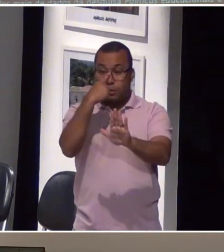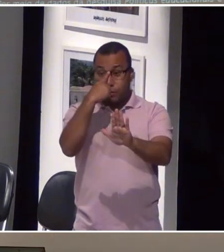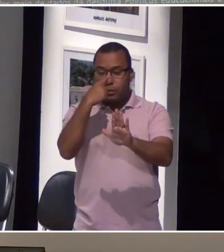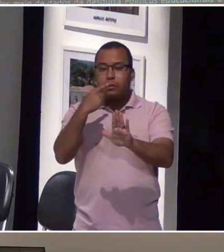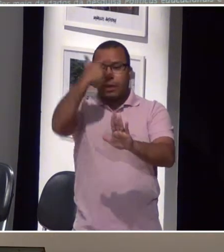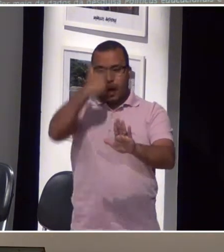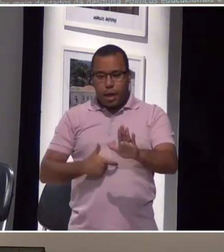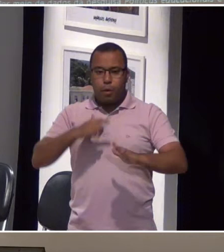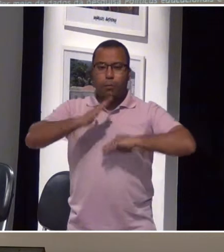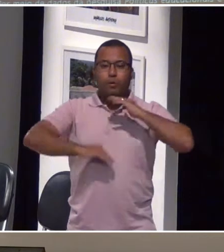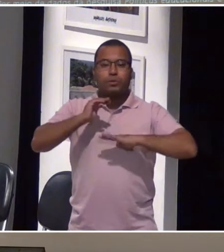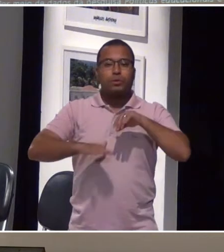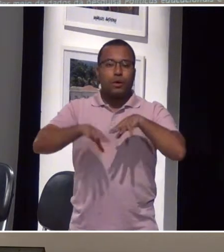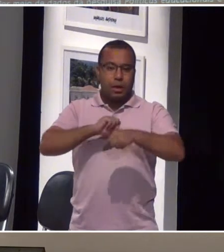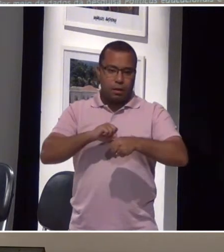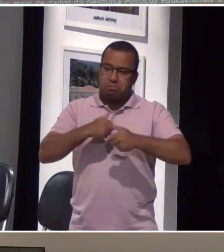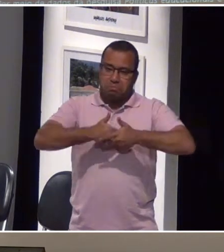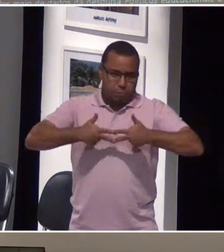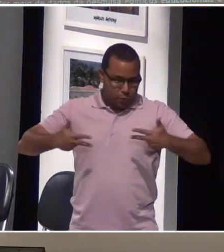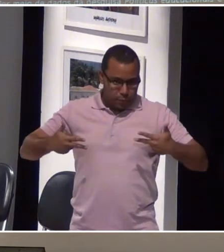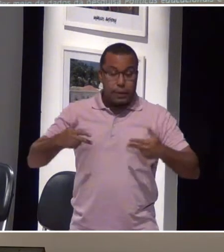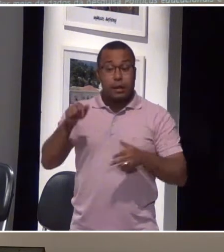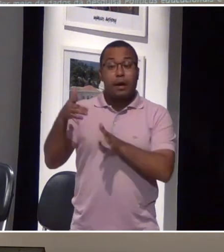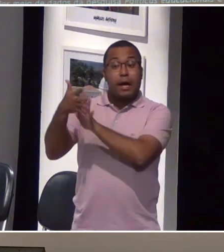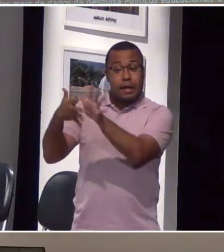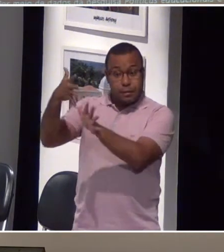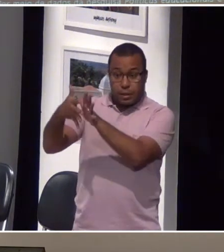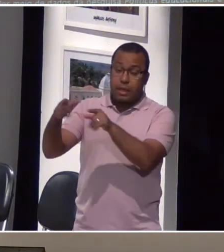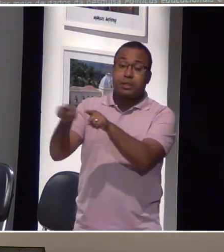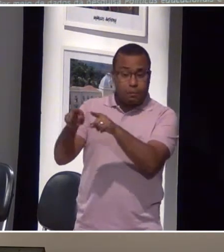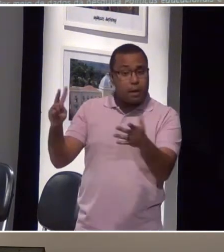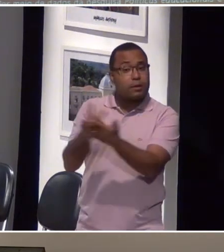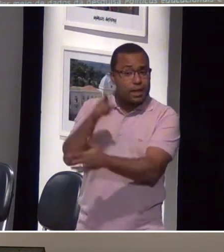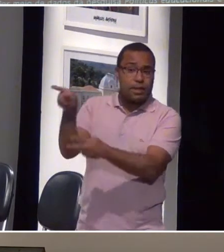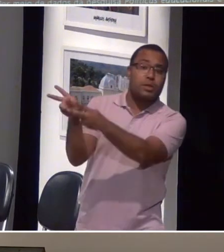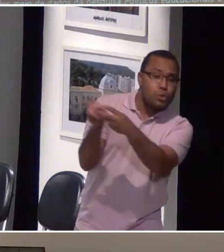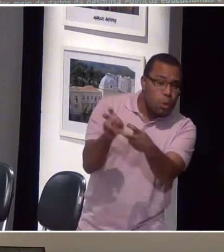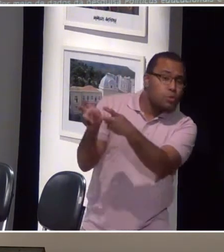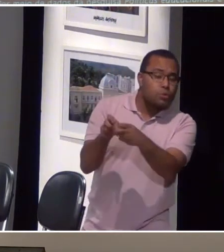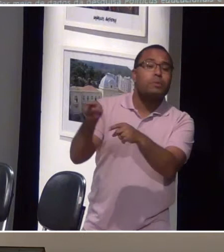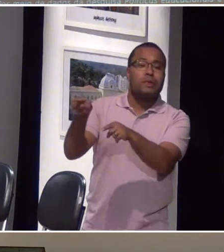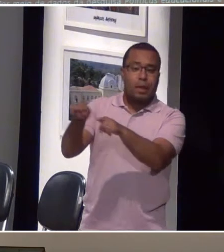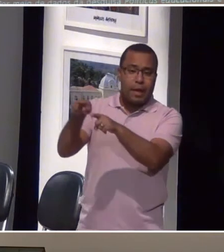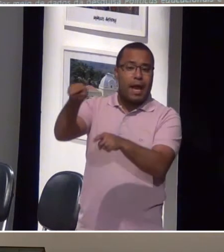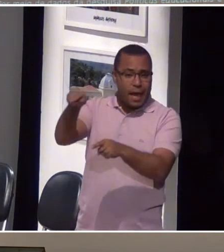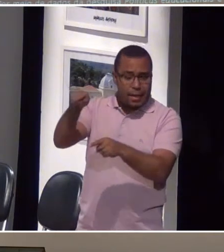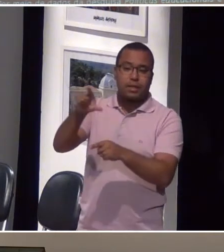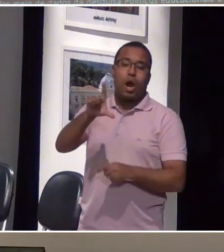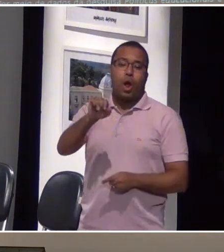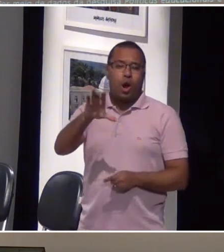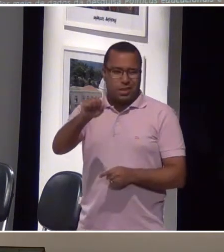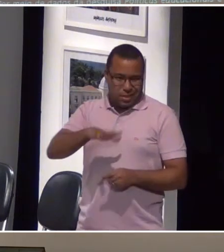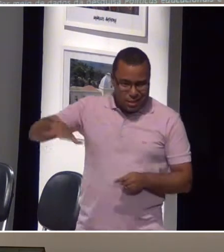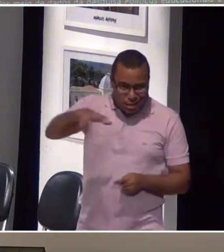da nossa condição profissional, e assim por diante, né? Então, a língua de sinais não escapa disso, ela está dentro dessa lógica